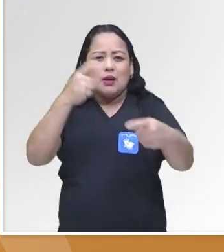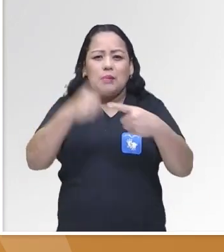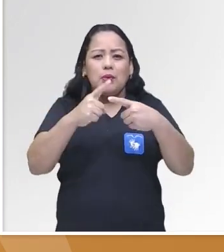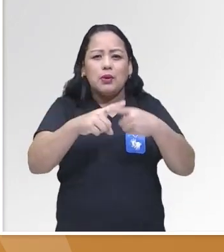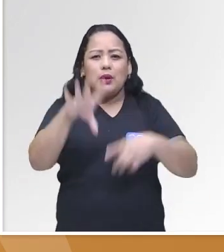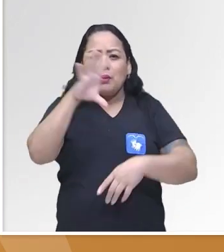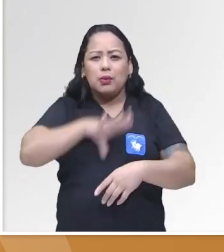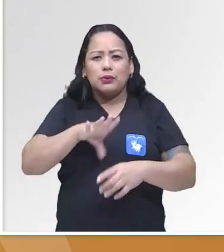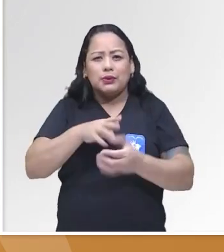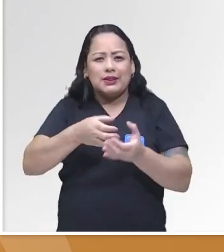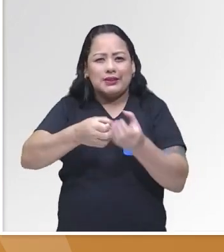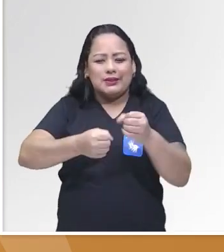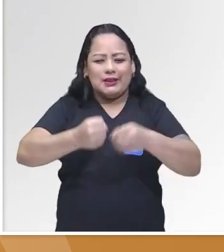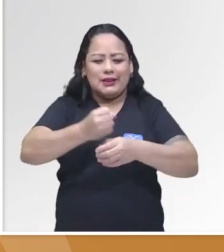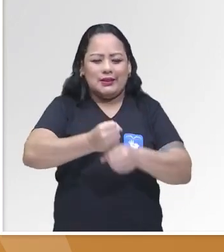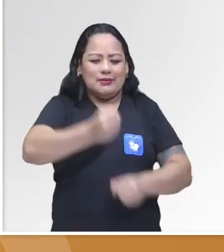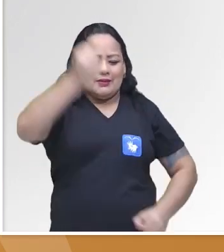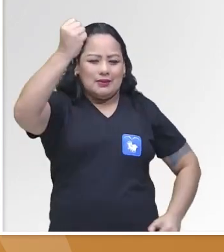tinha pólvora?